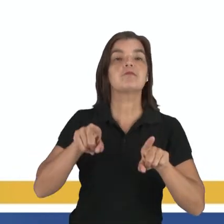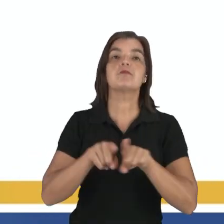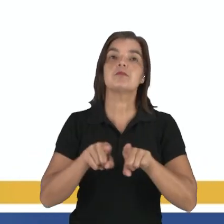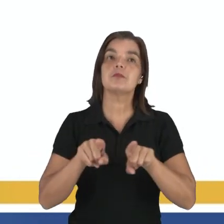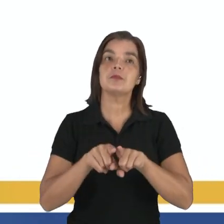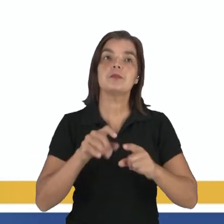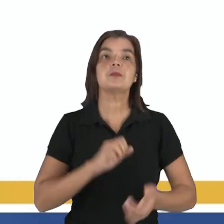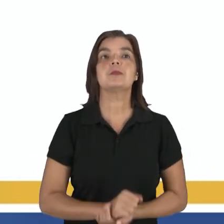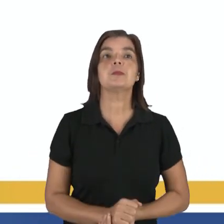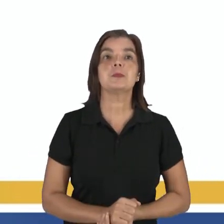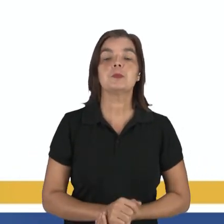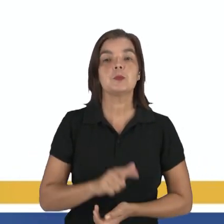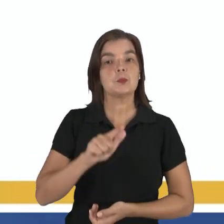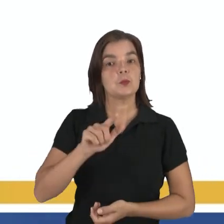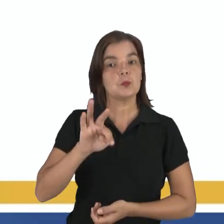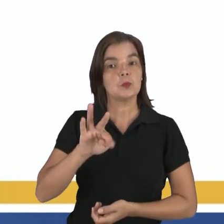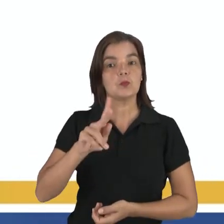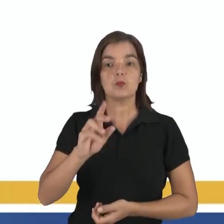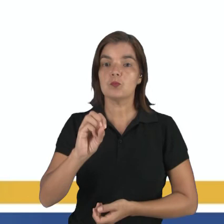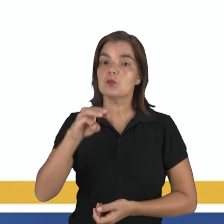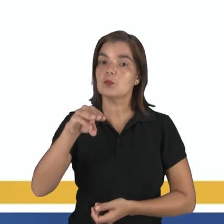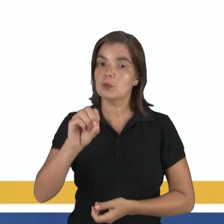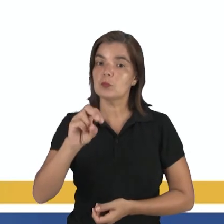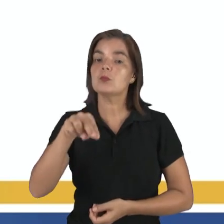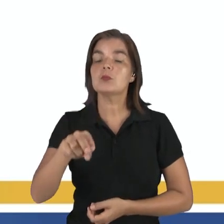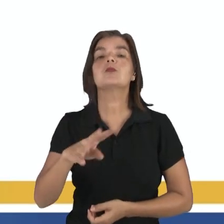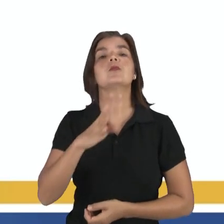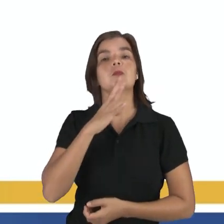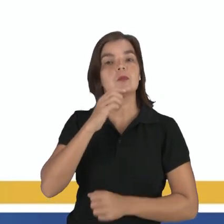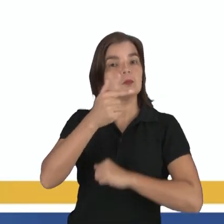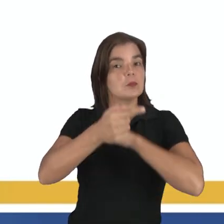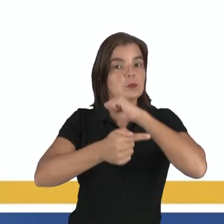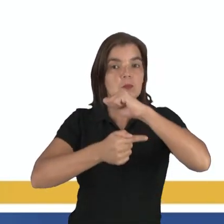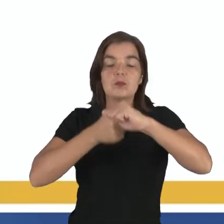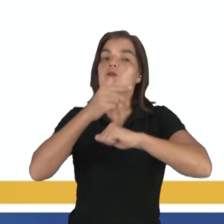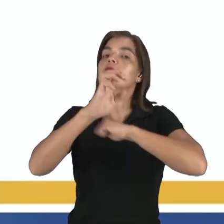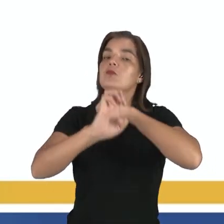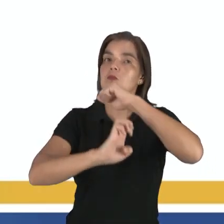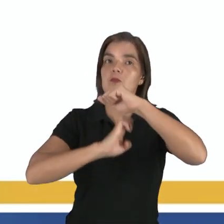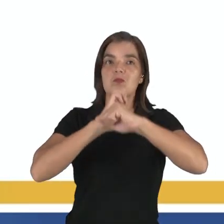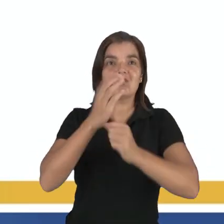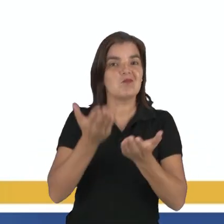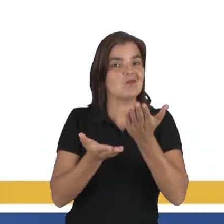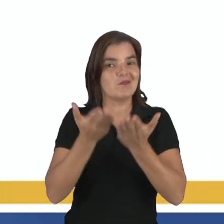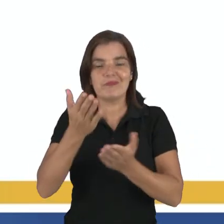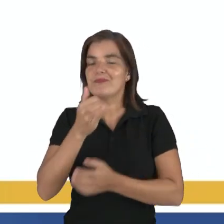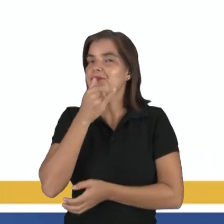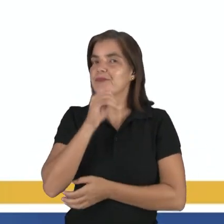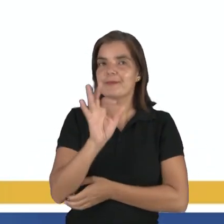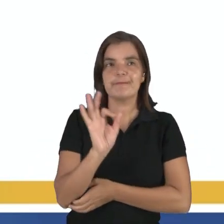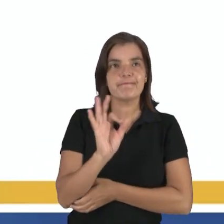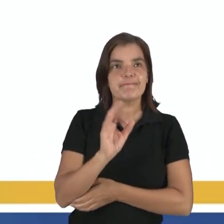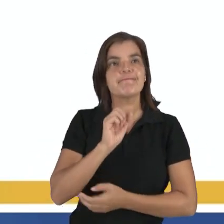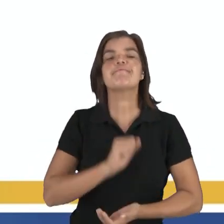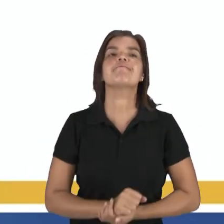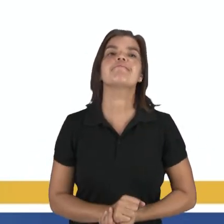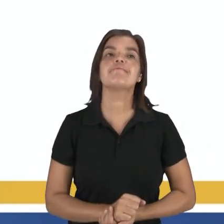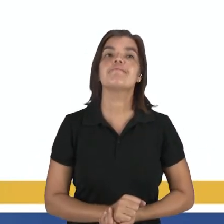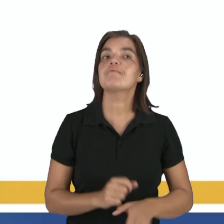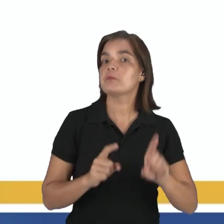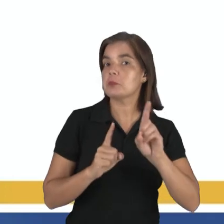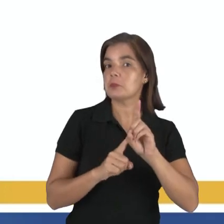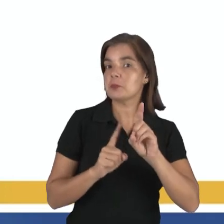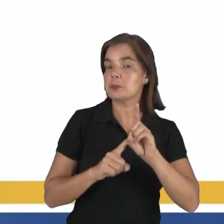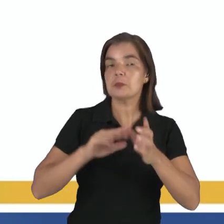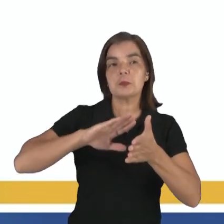descartar, porque Thomson realmente descobriu os elétrons, mas ele não fala sobre níveis de energia. A letra